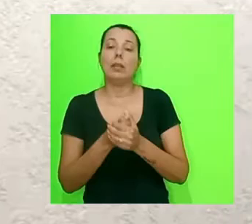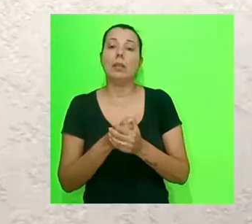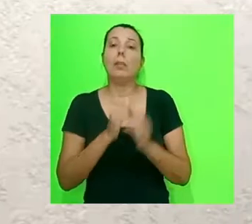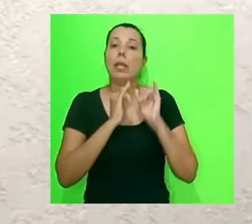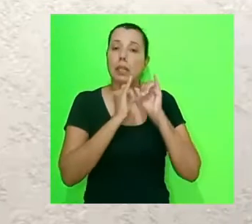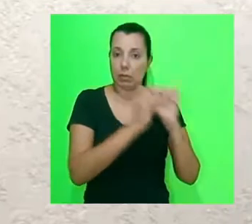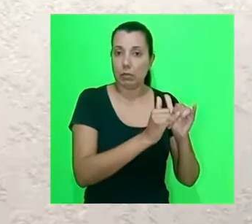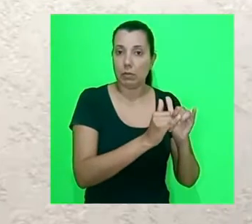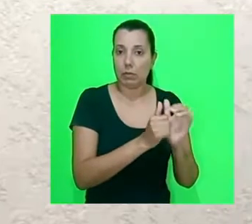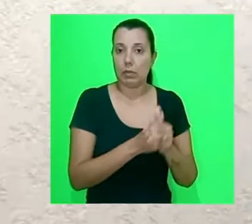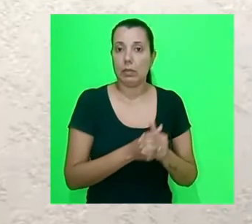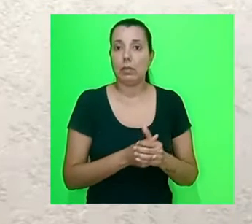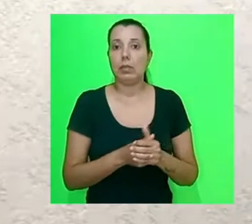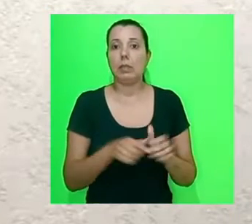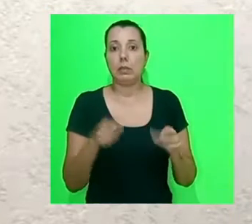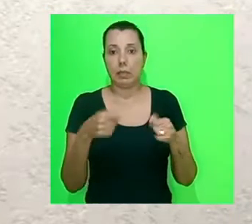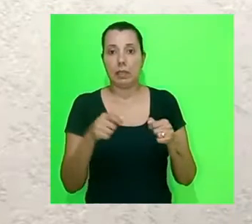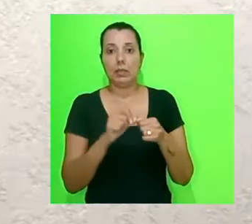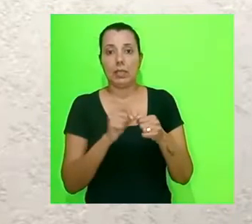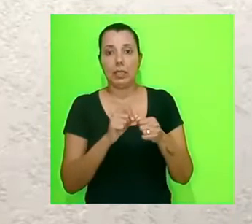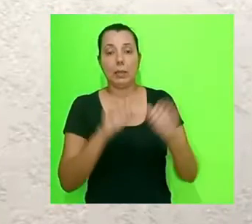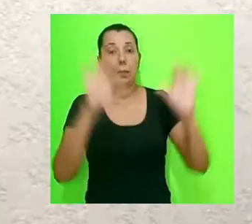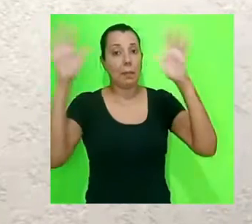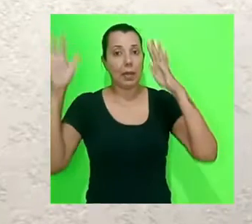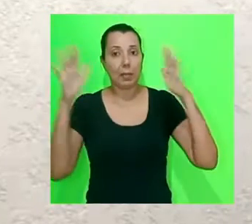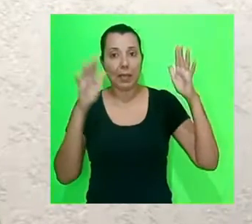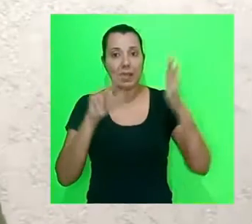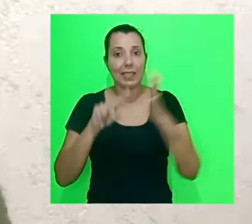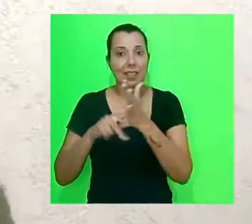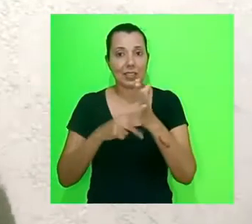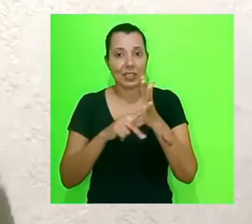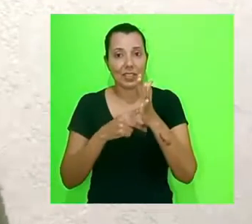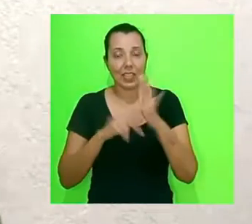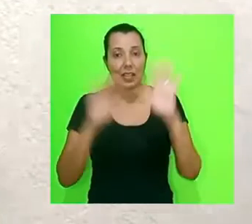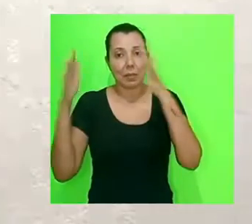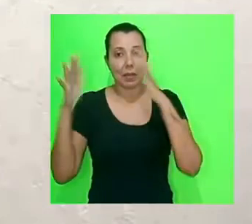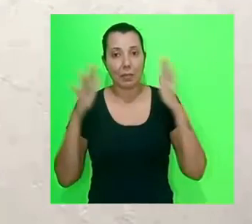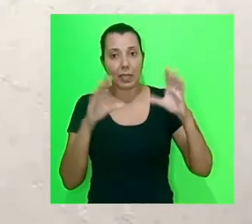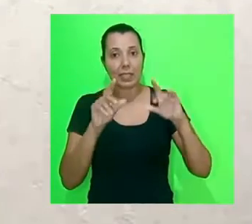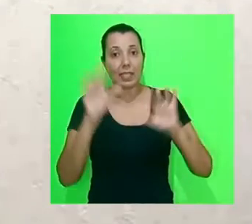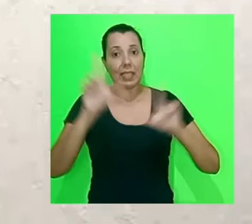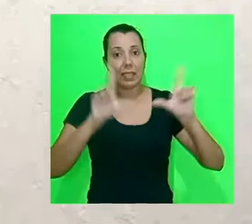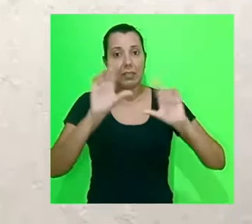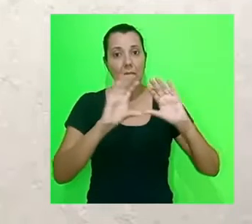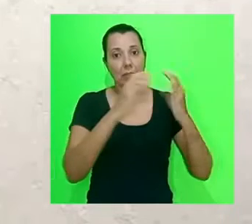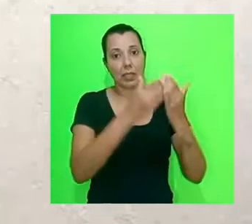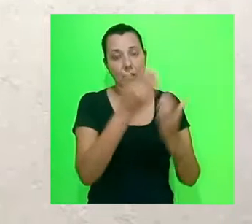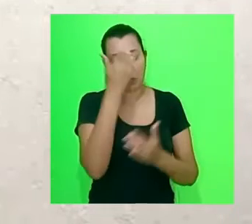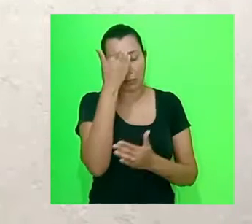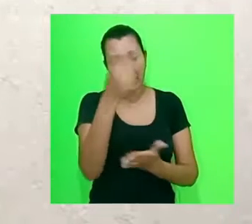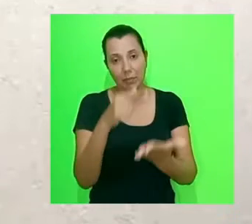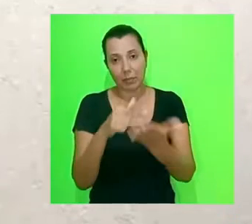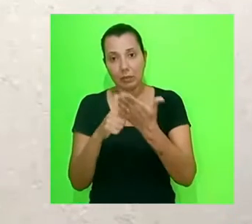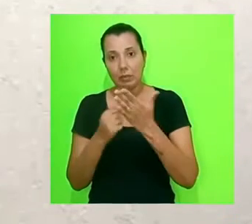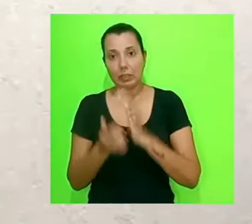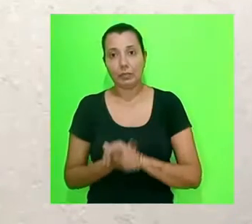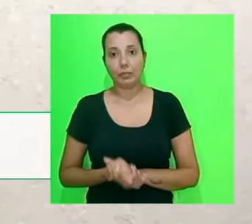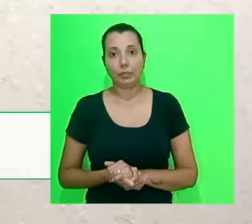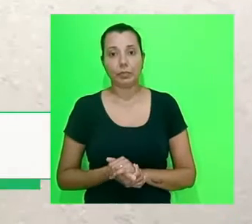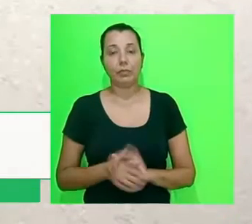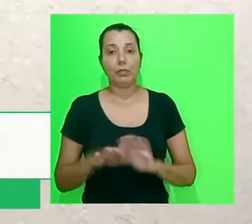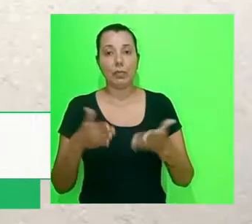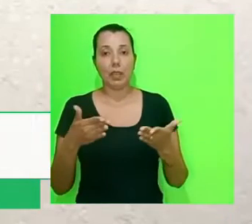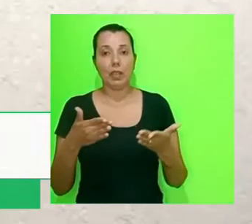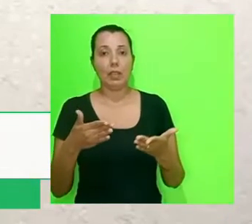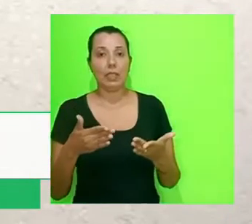problema, ligue na categoria o tempo todo no site, nas nossas redes, tem os contatos, número de telefone, ligue para o